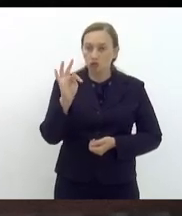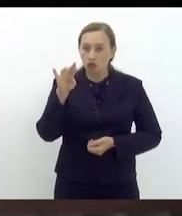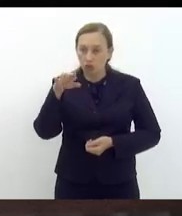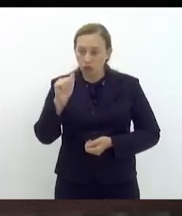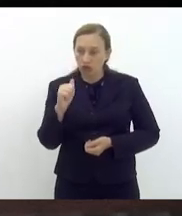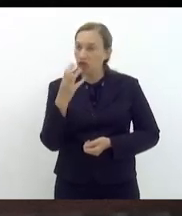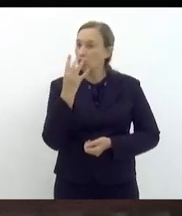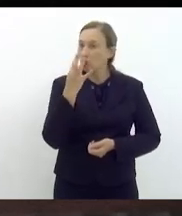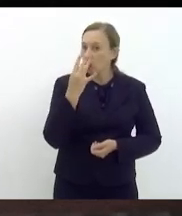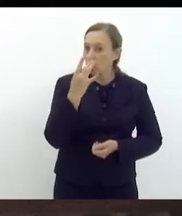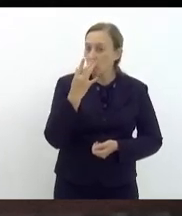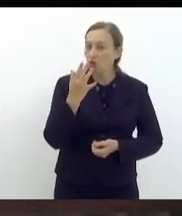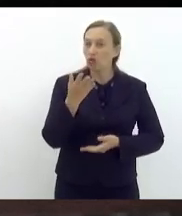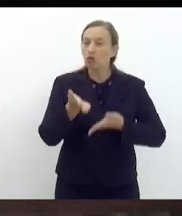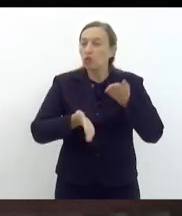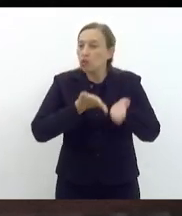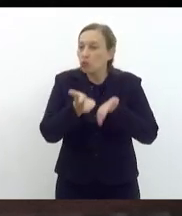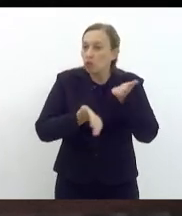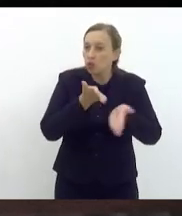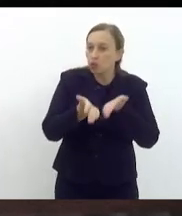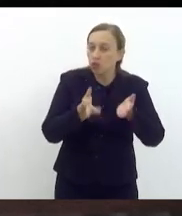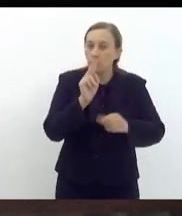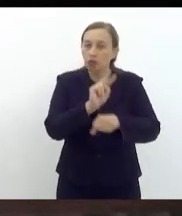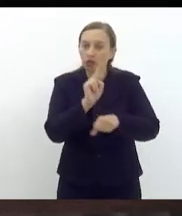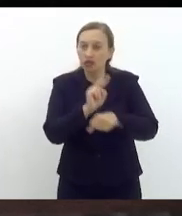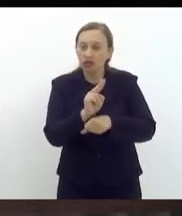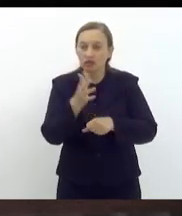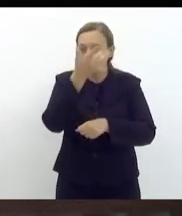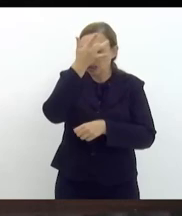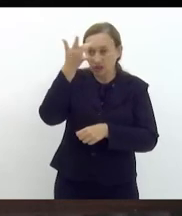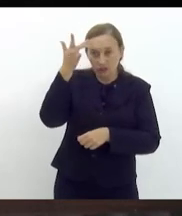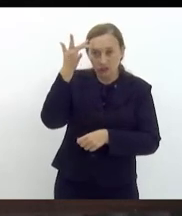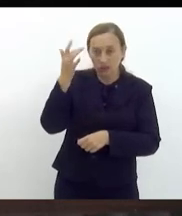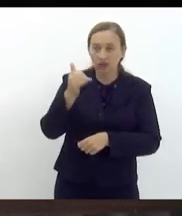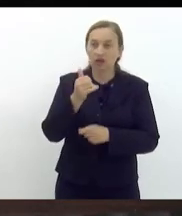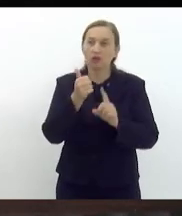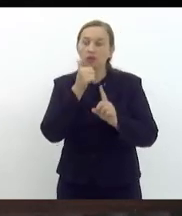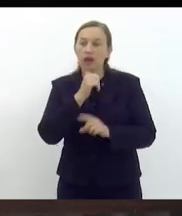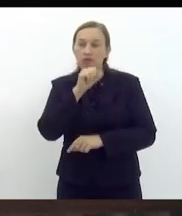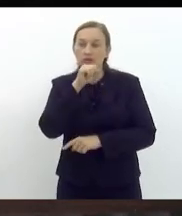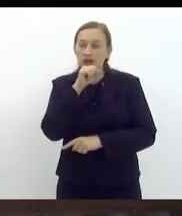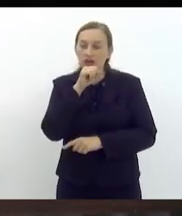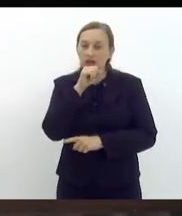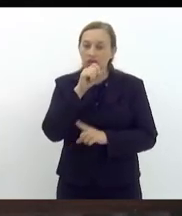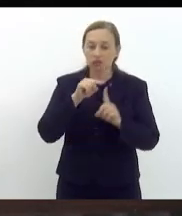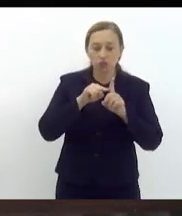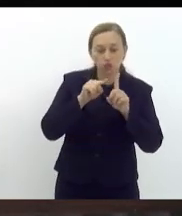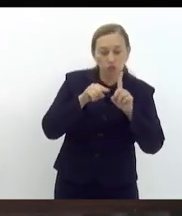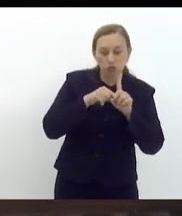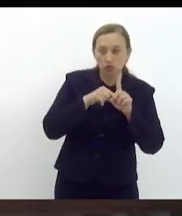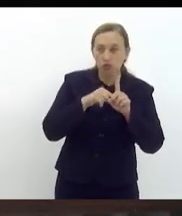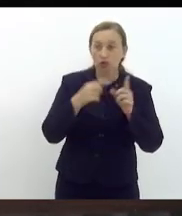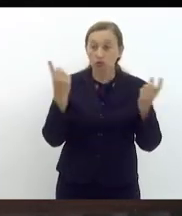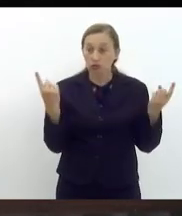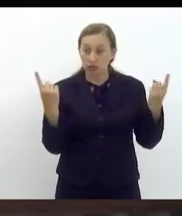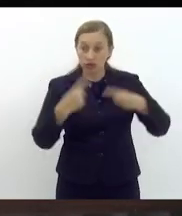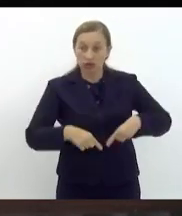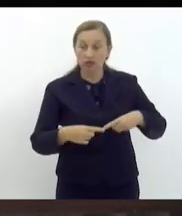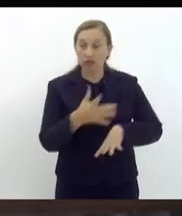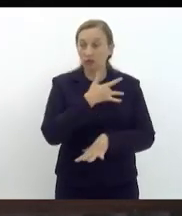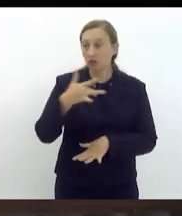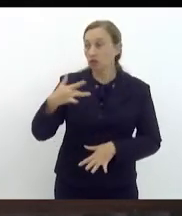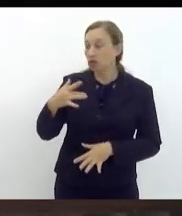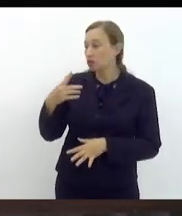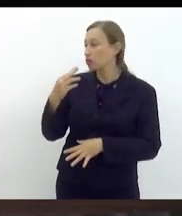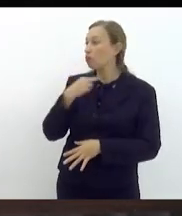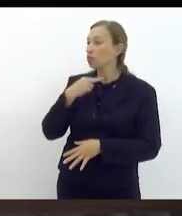incentivo ao cuidado e promoção da saúde mental materna. um tema que é um desafio para a saúde e que não pode ser